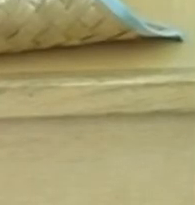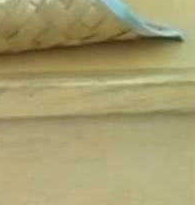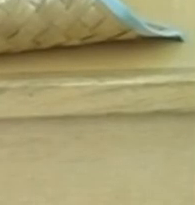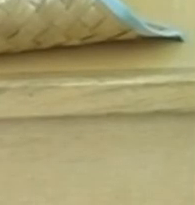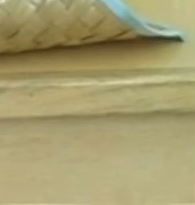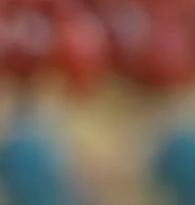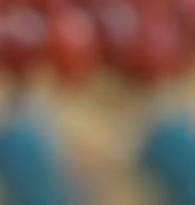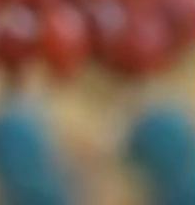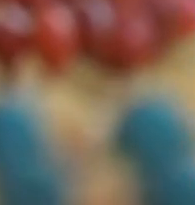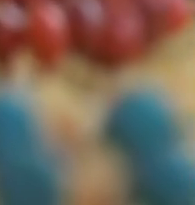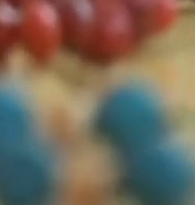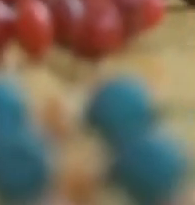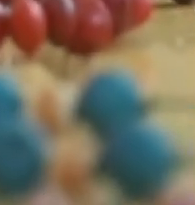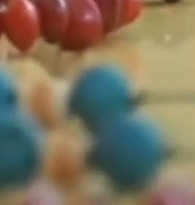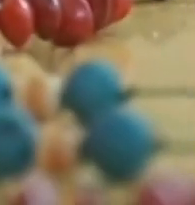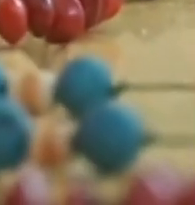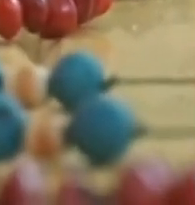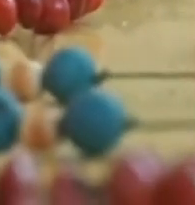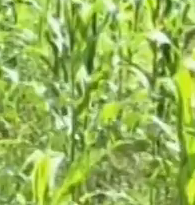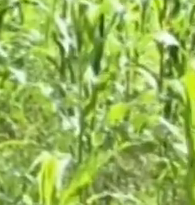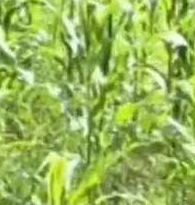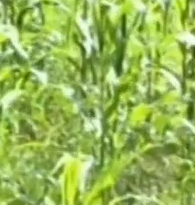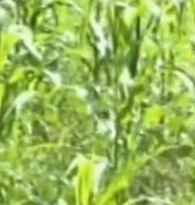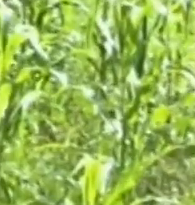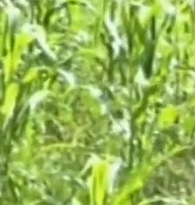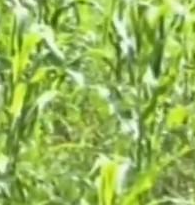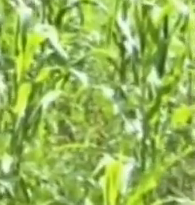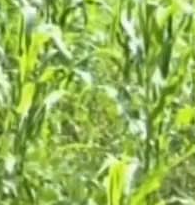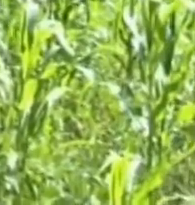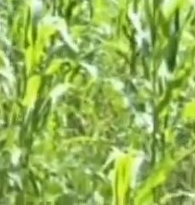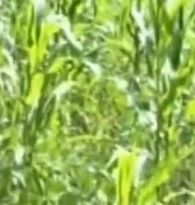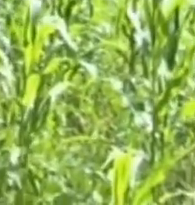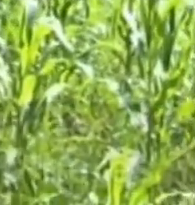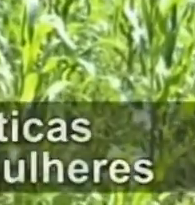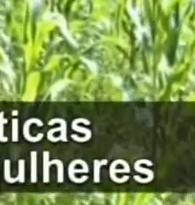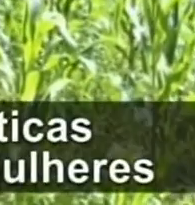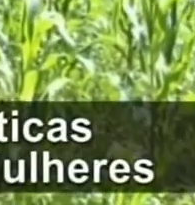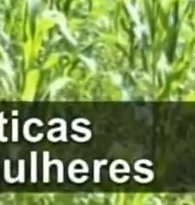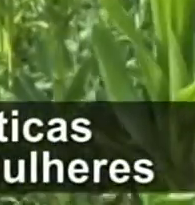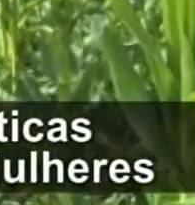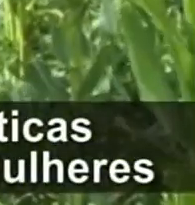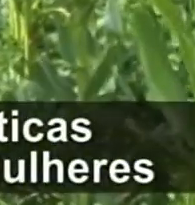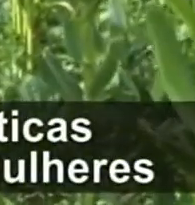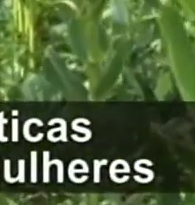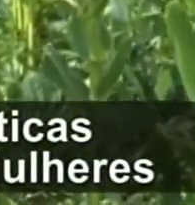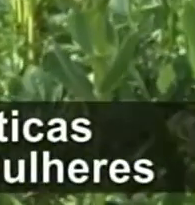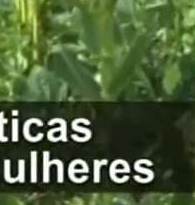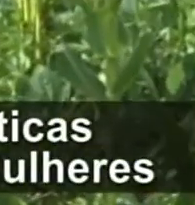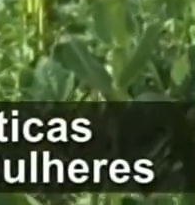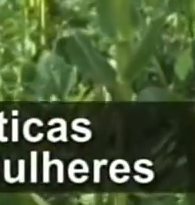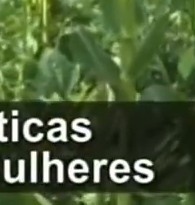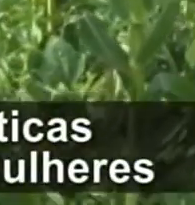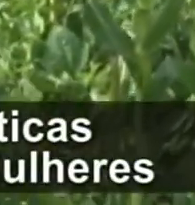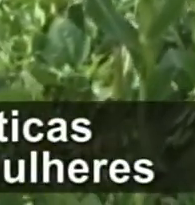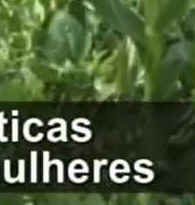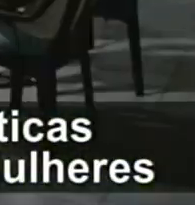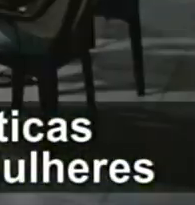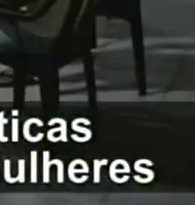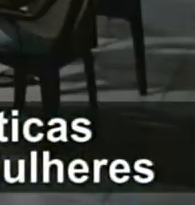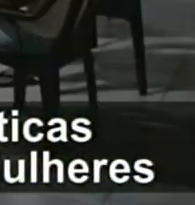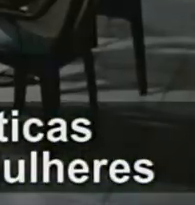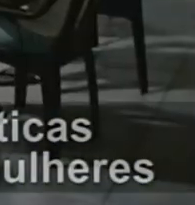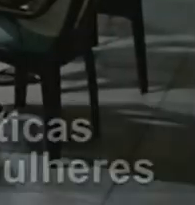justa igualdade de oportunidade a exatamente uma década a igualdade de gênero foi